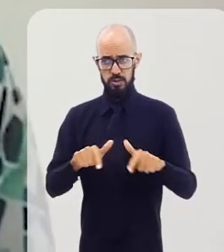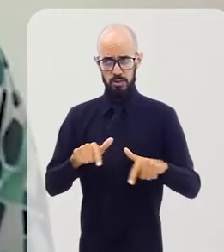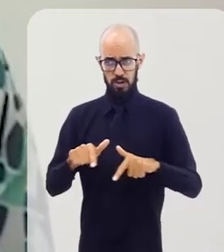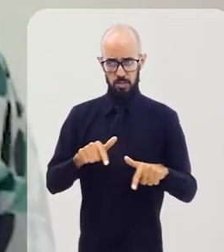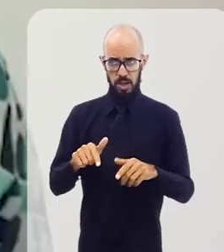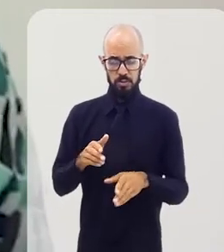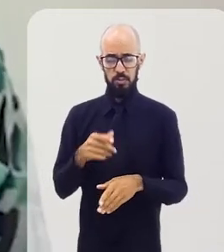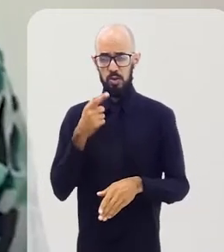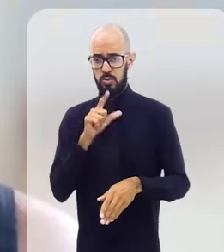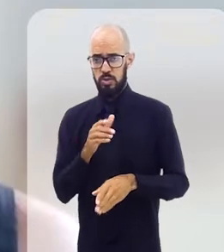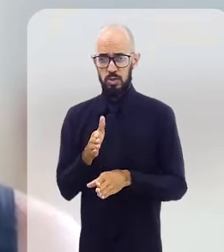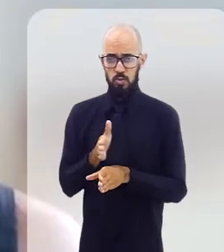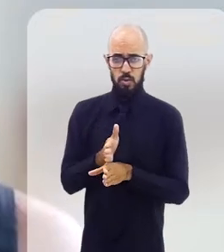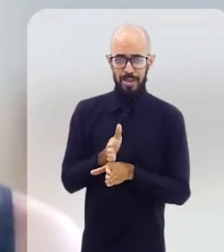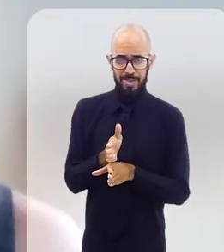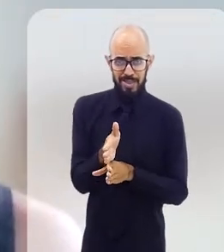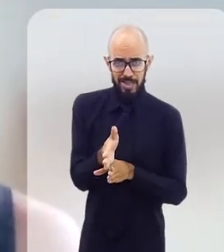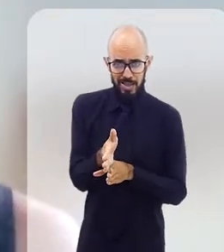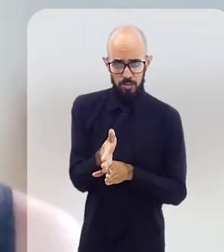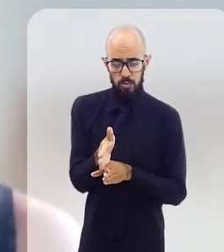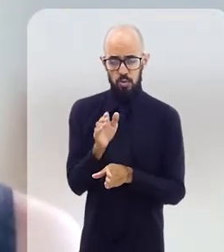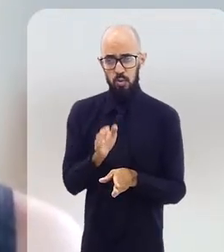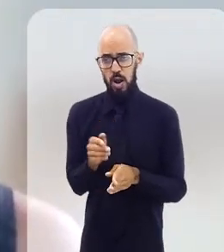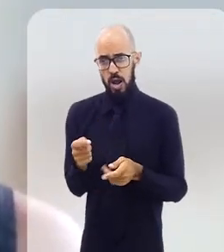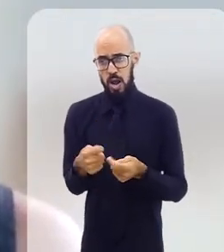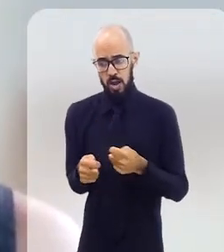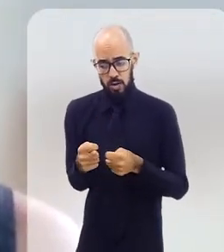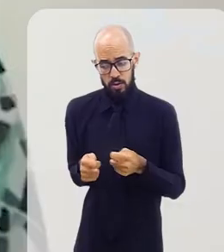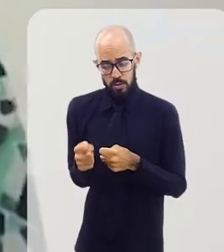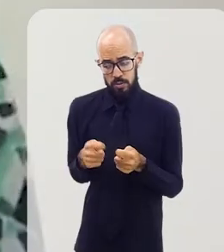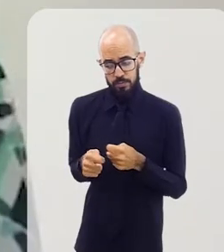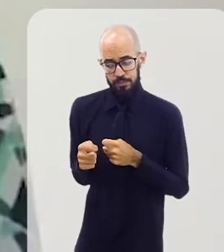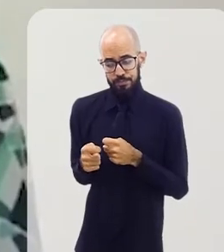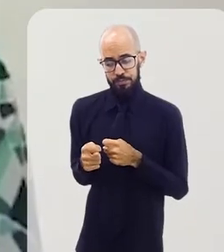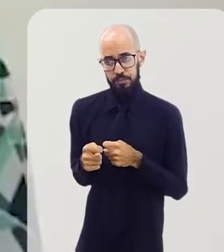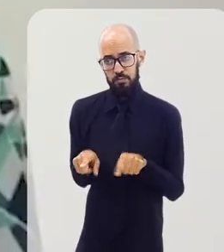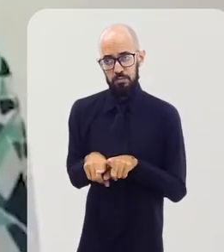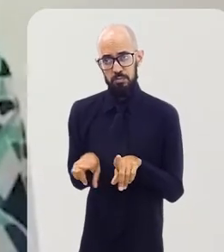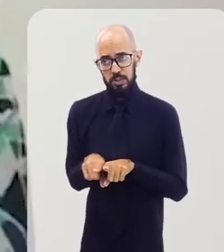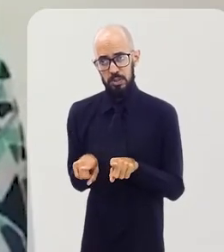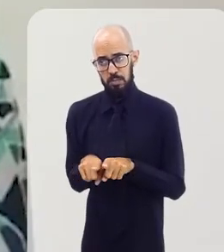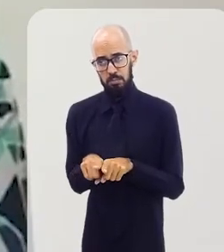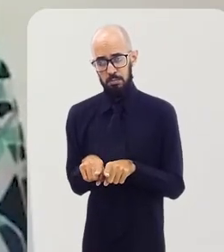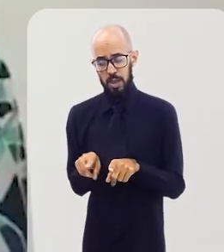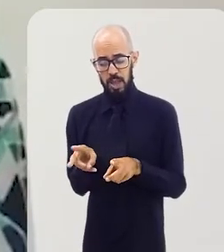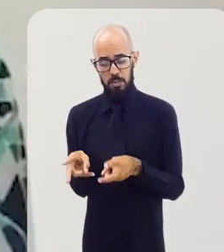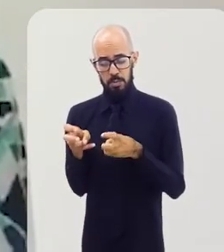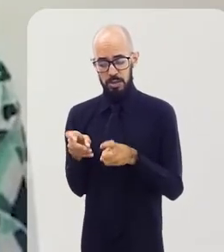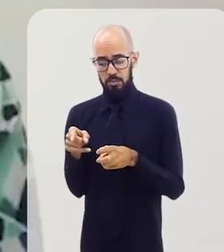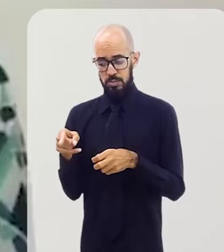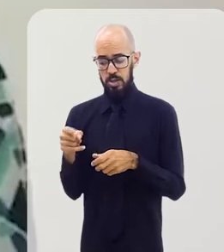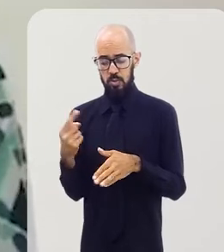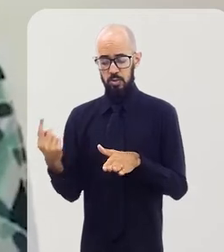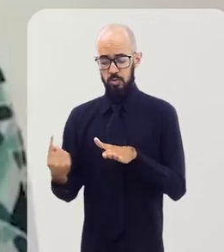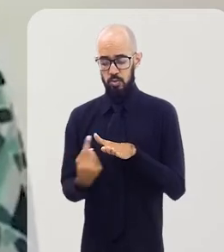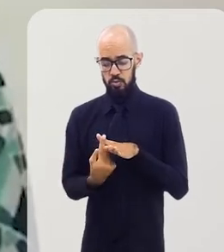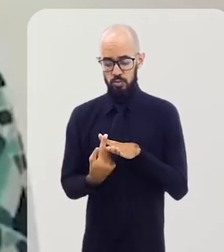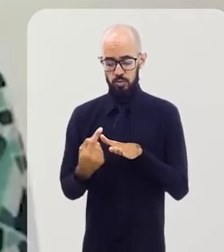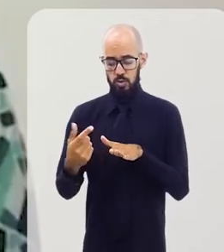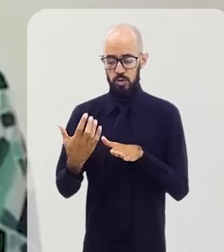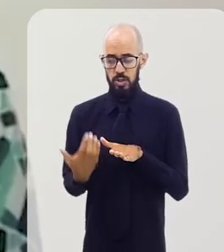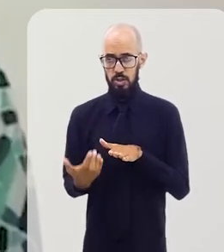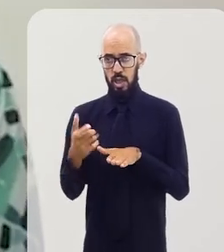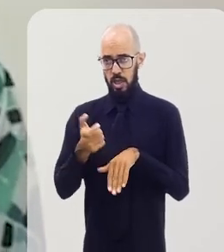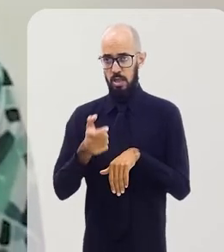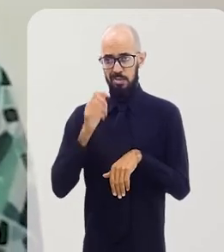trazer esse equilíbrio entre a questão da sustentabilidade financeira, mas também o olhar para esse consumidor que está ávido